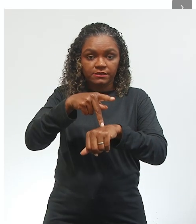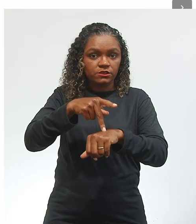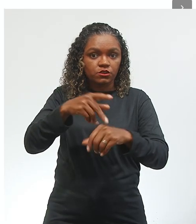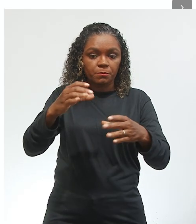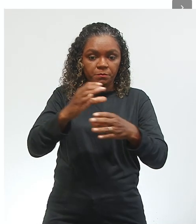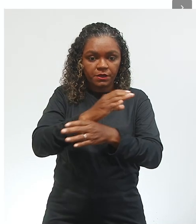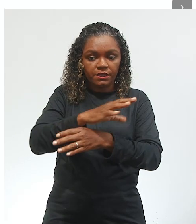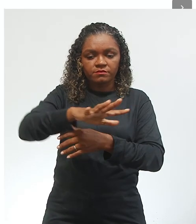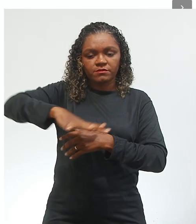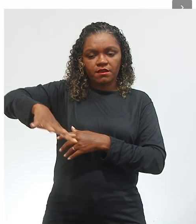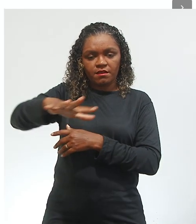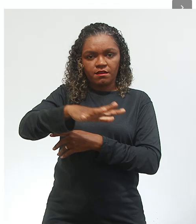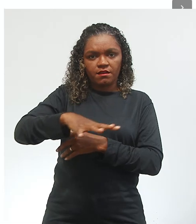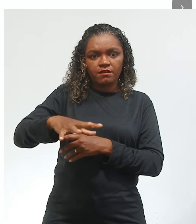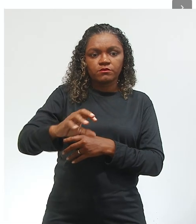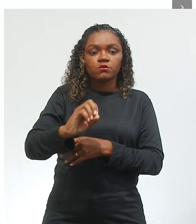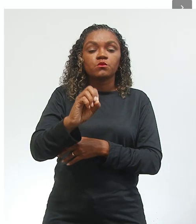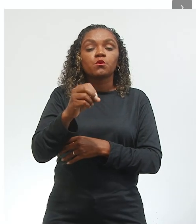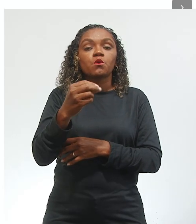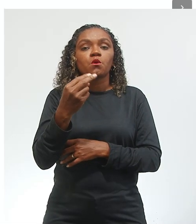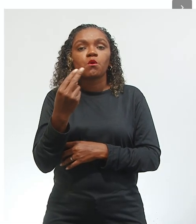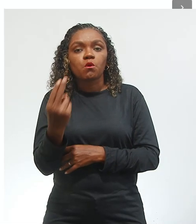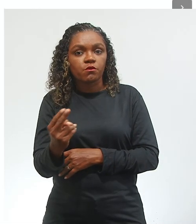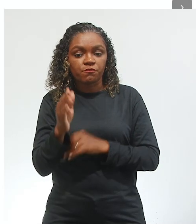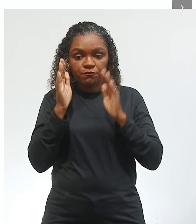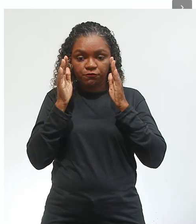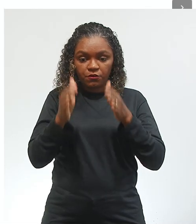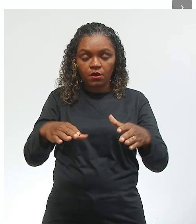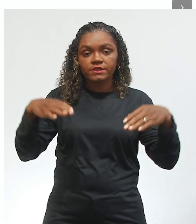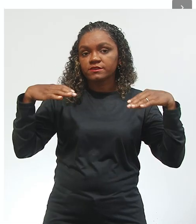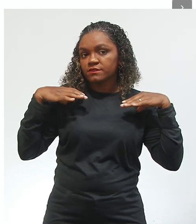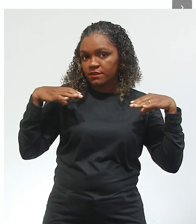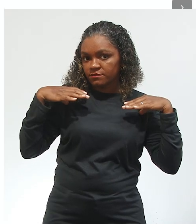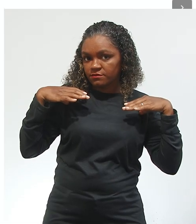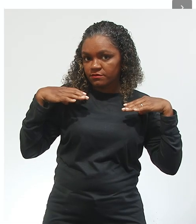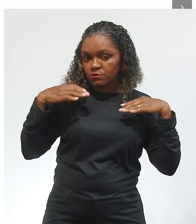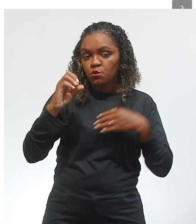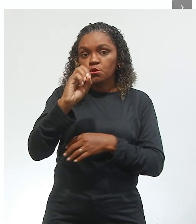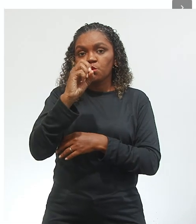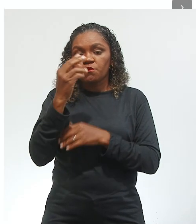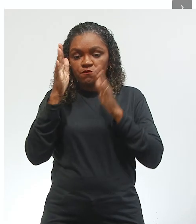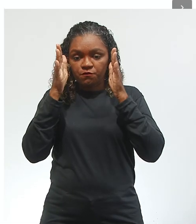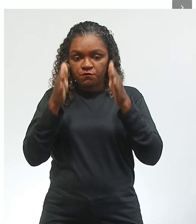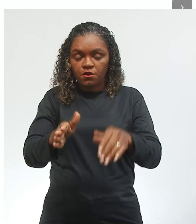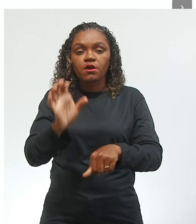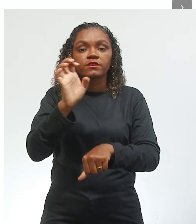um país inteiro, para uma região, para uma cidade, para um estado,